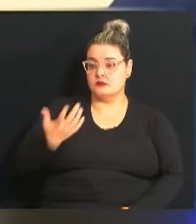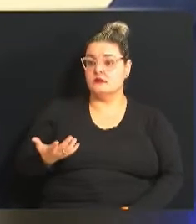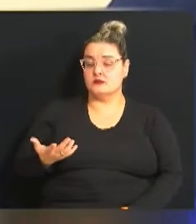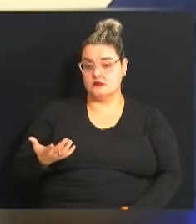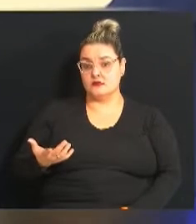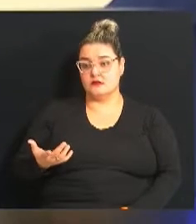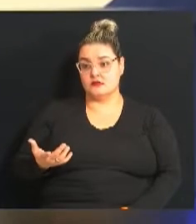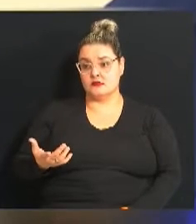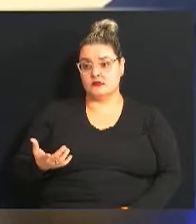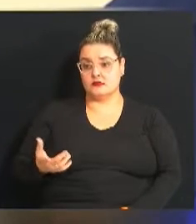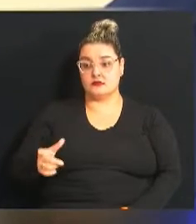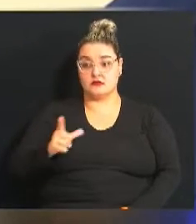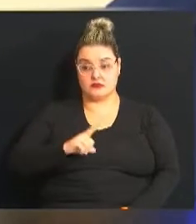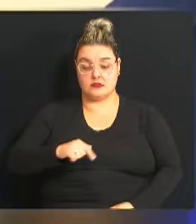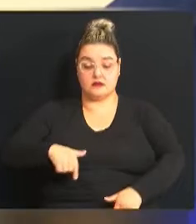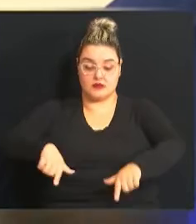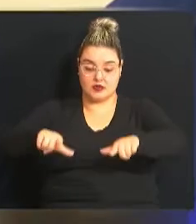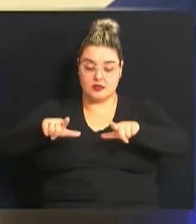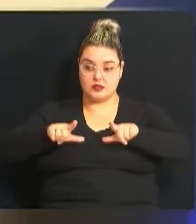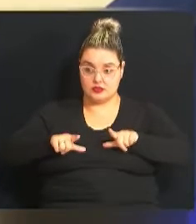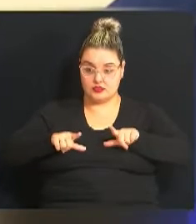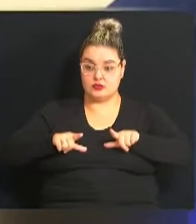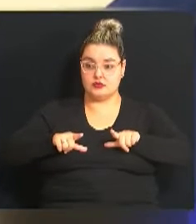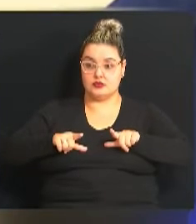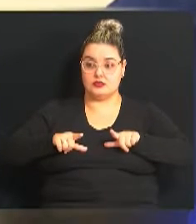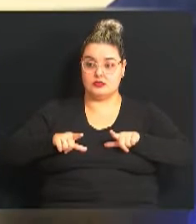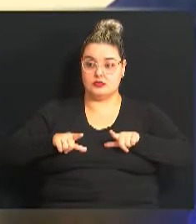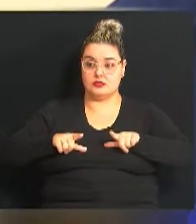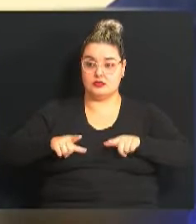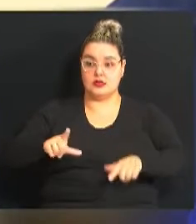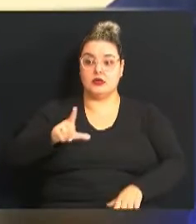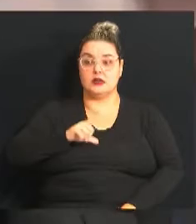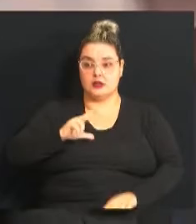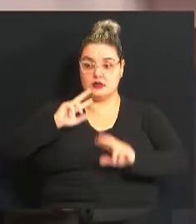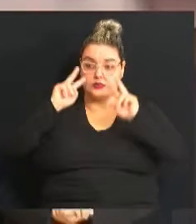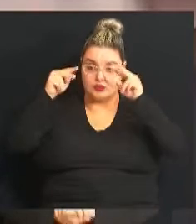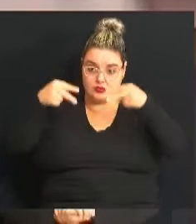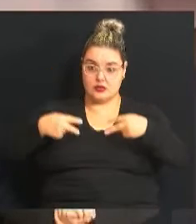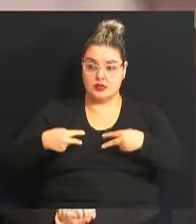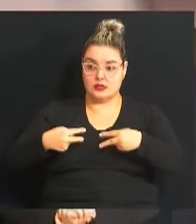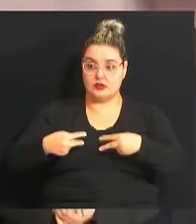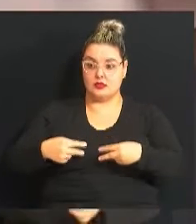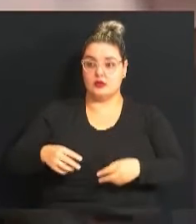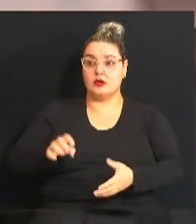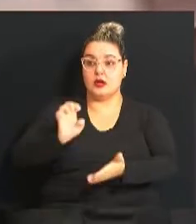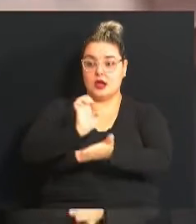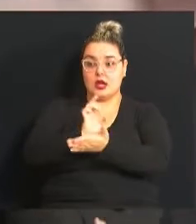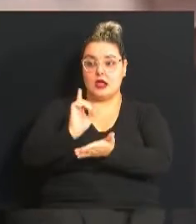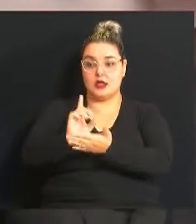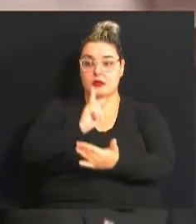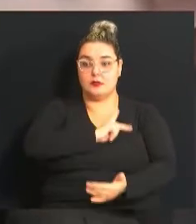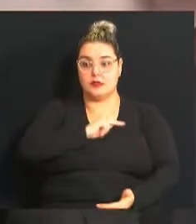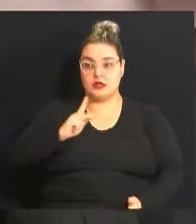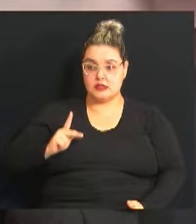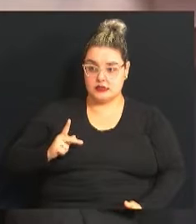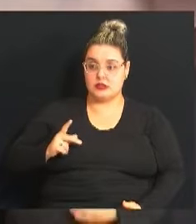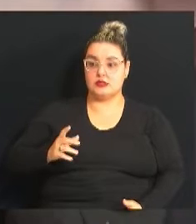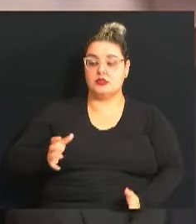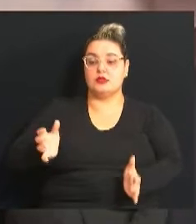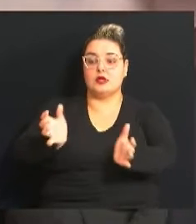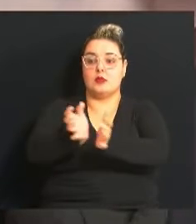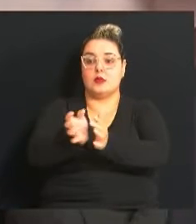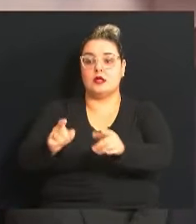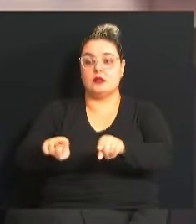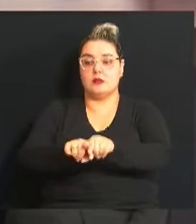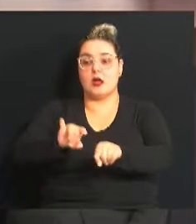seu diploma, ter o seu reconhecimento. Edson Ribeiro, presidente da comissão, também